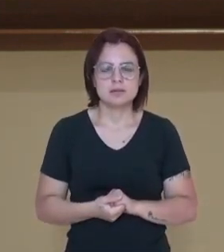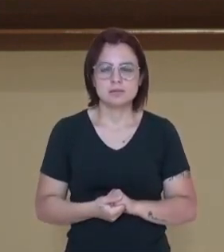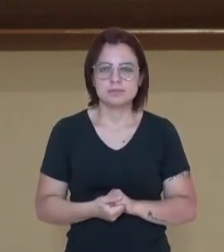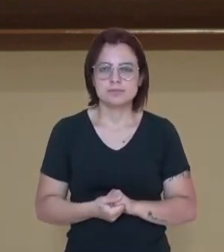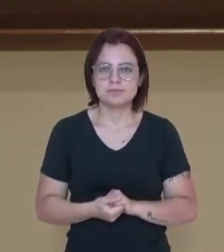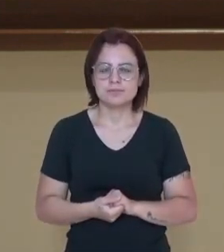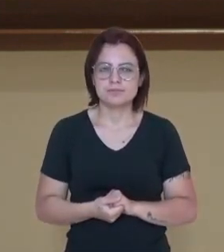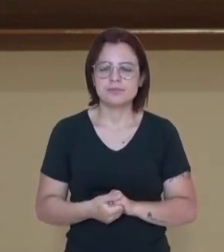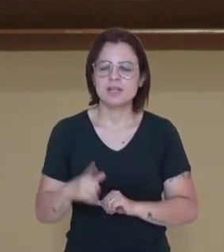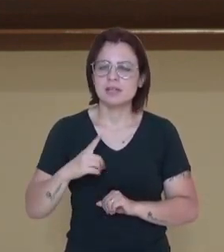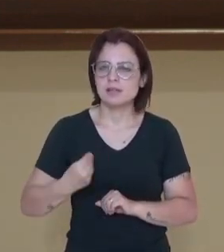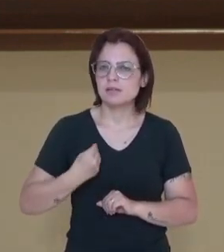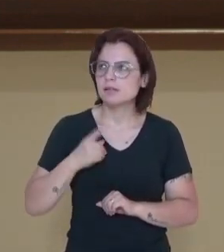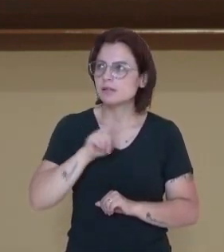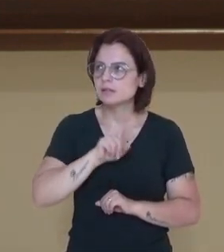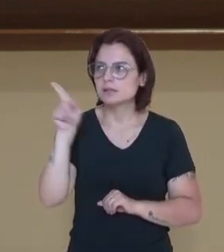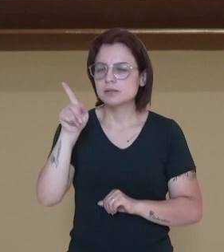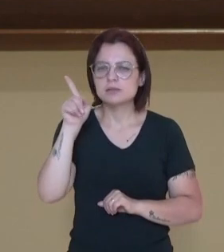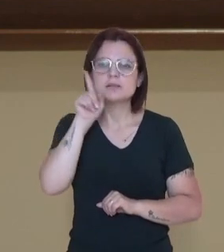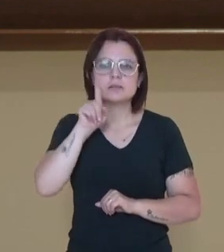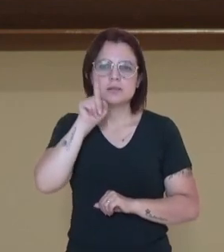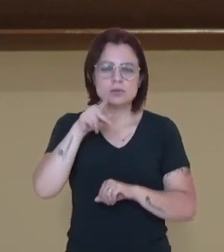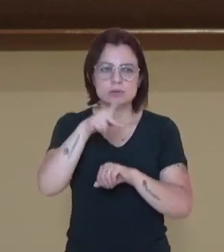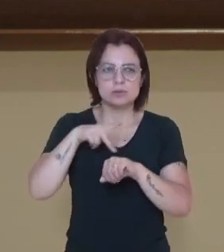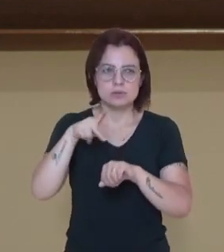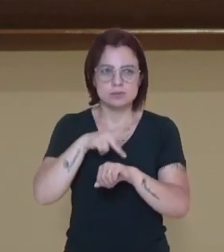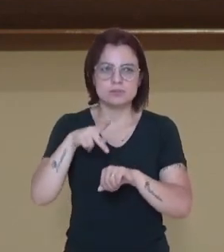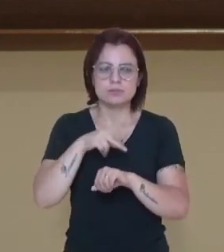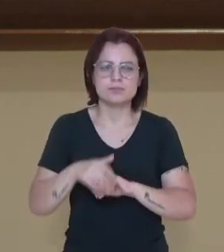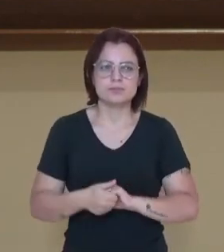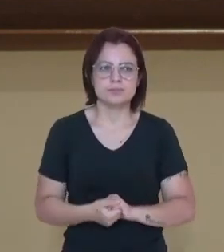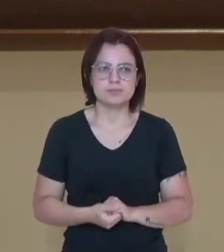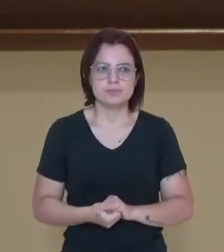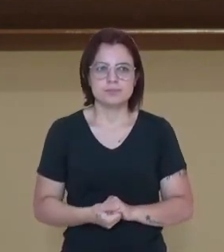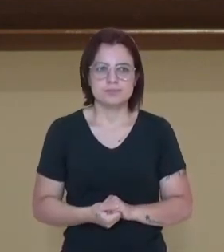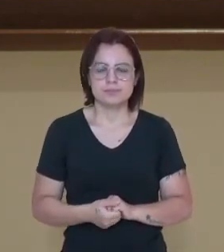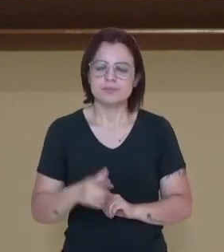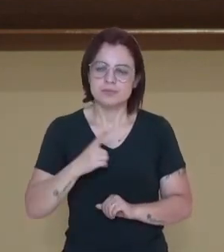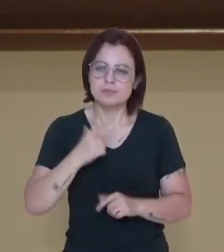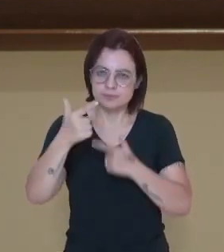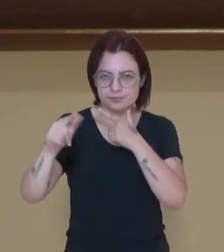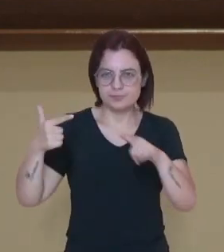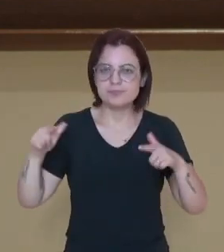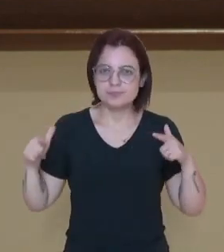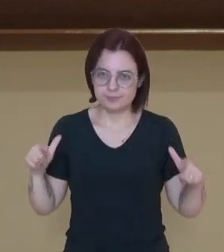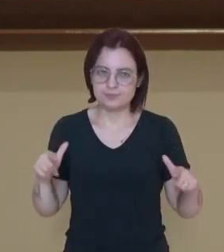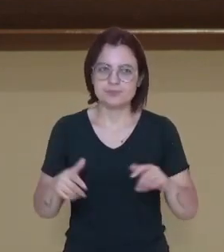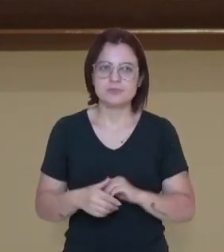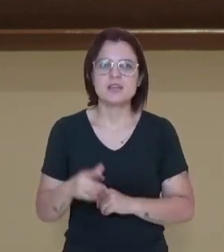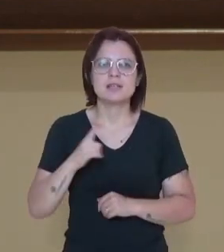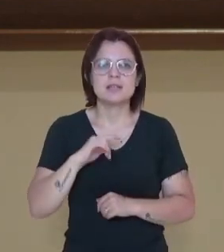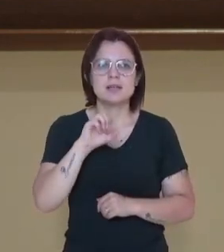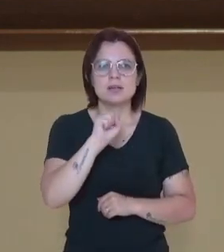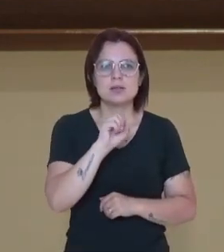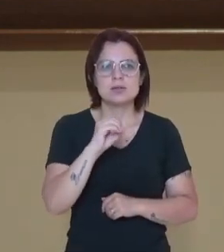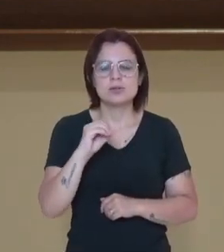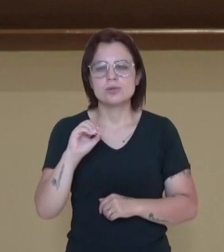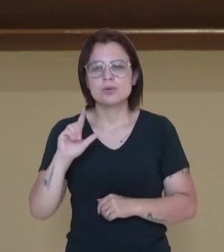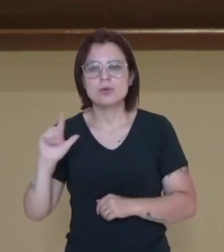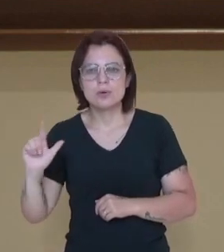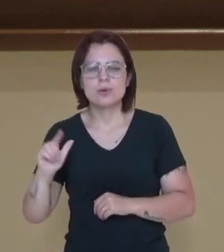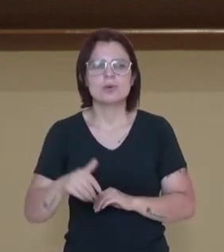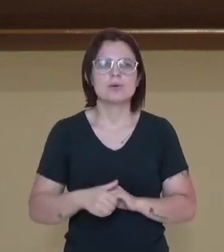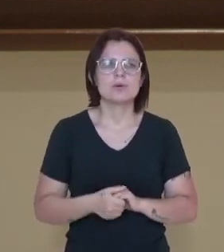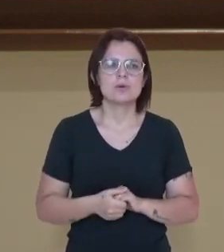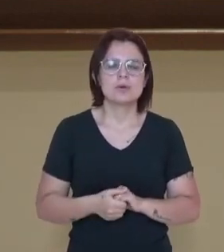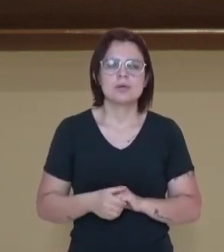africana que viviam nos Estados Unidos, assim como outros gêneros musicais como o soul também, tem também